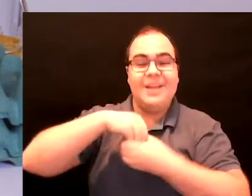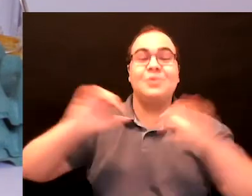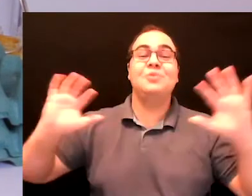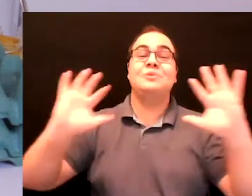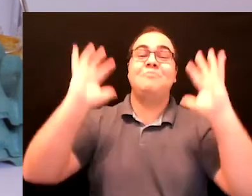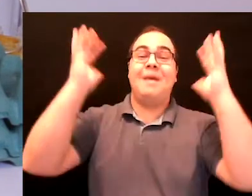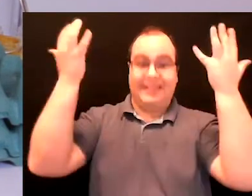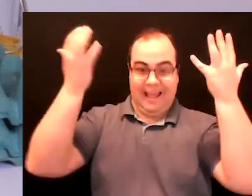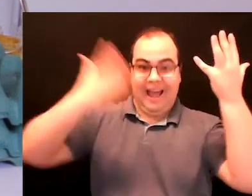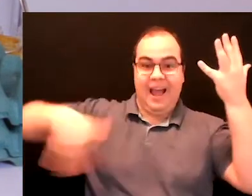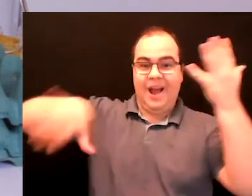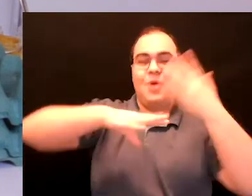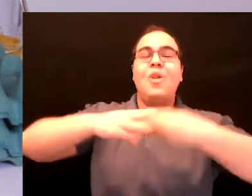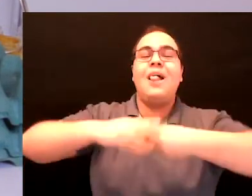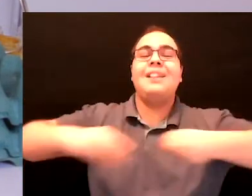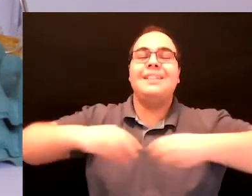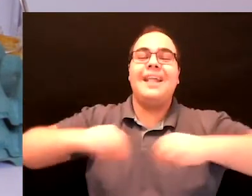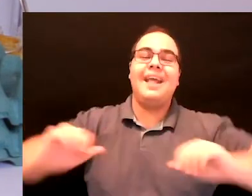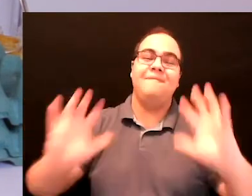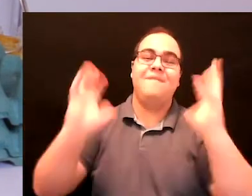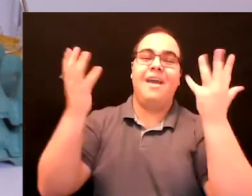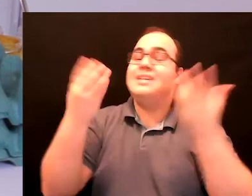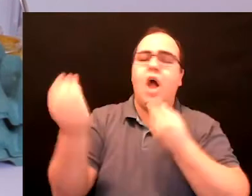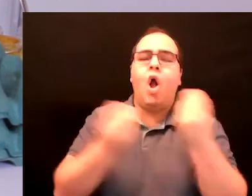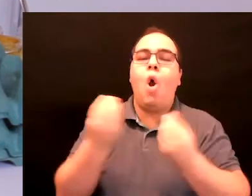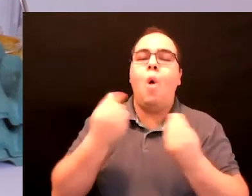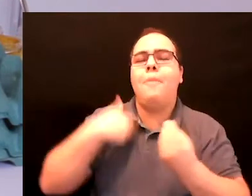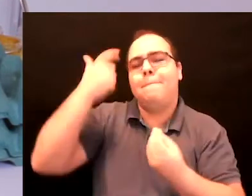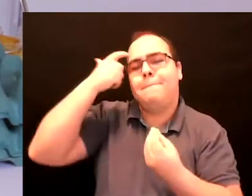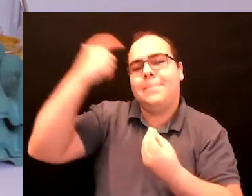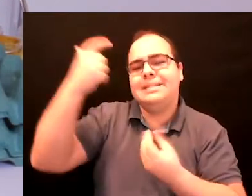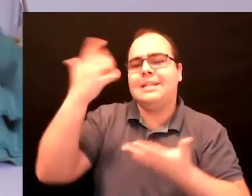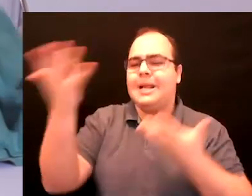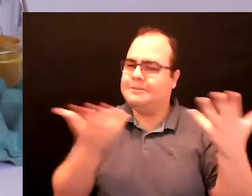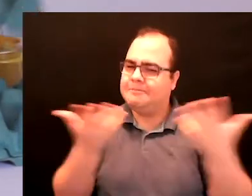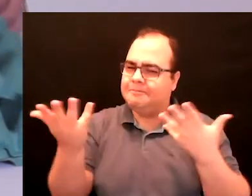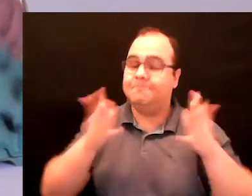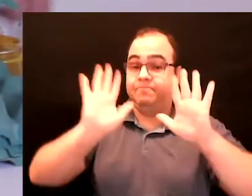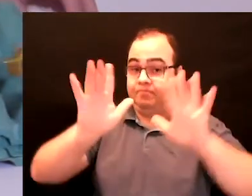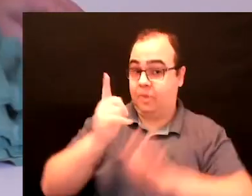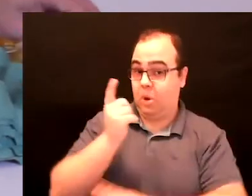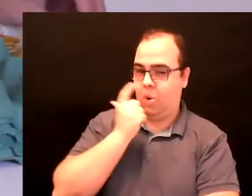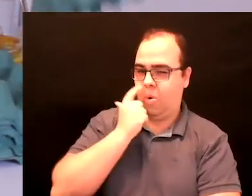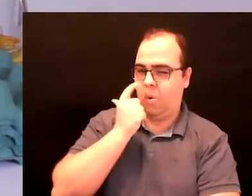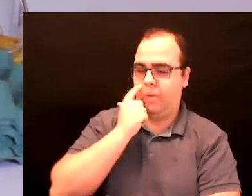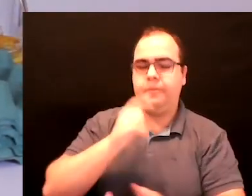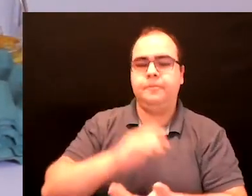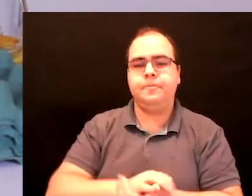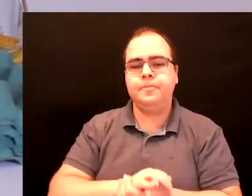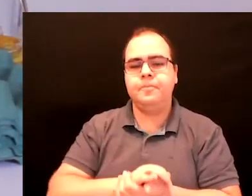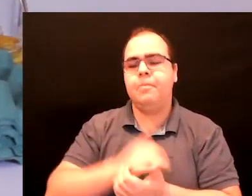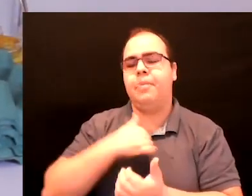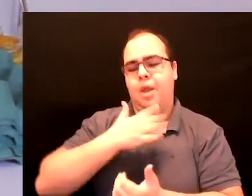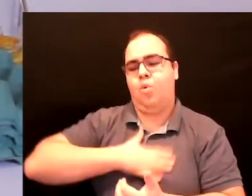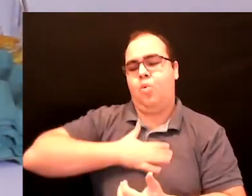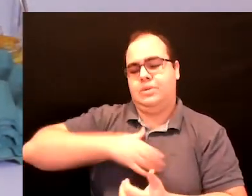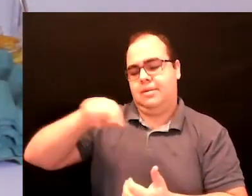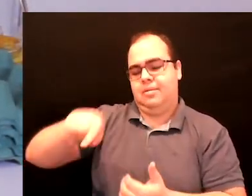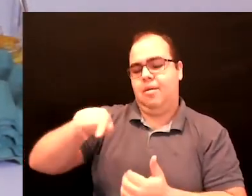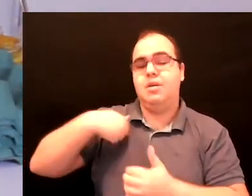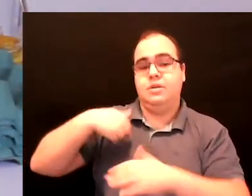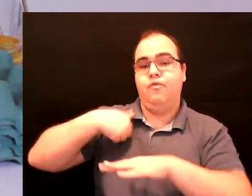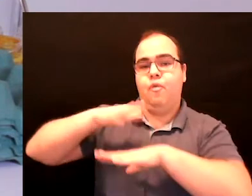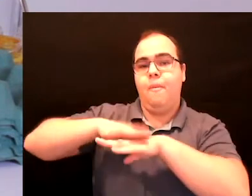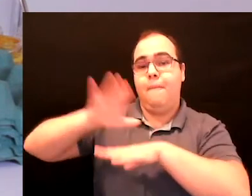do projeto Espetáculo da Terra. Então, eu vou mostrar uma coisa que eu acho que pode ser interessante para vocês, tá? Vou pegar um desses que eu cortei